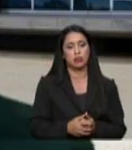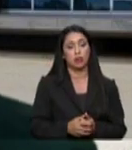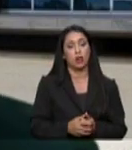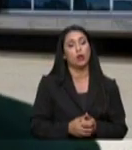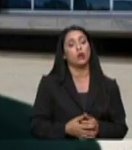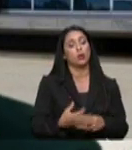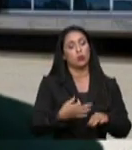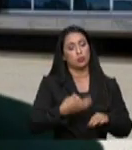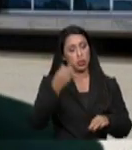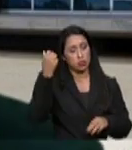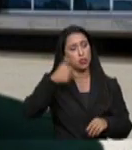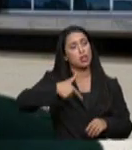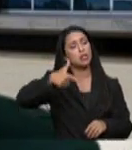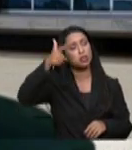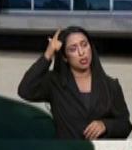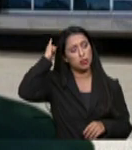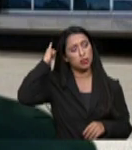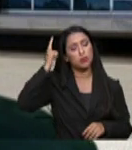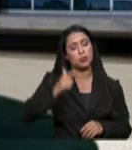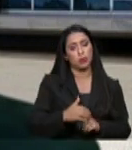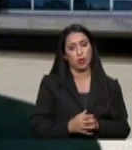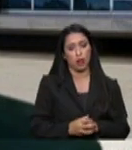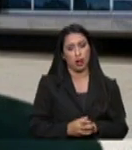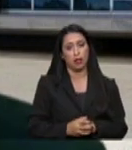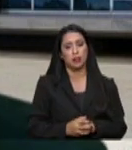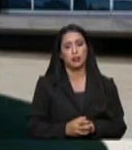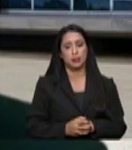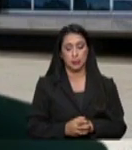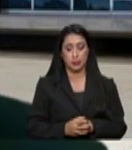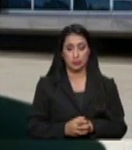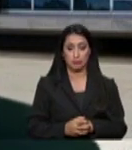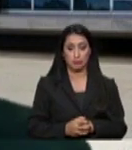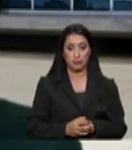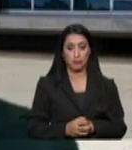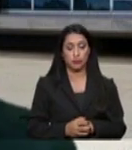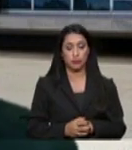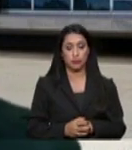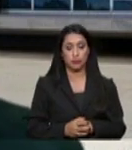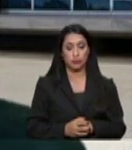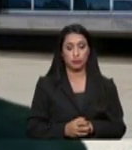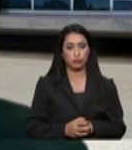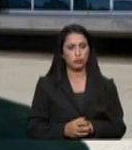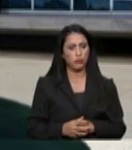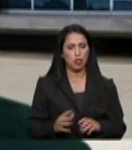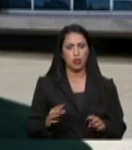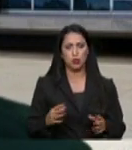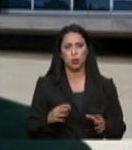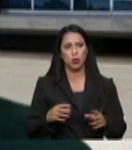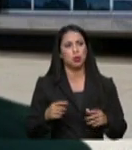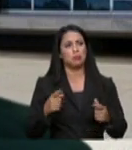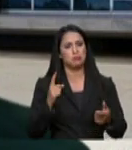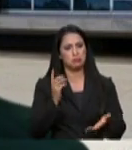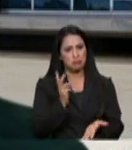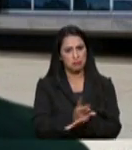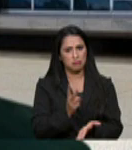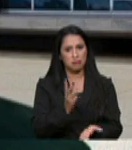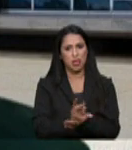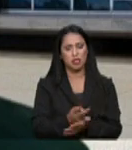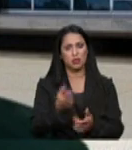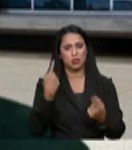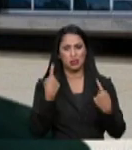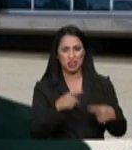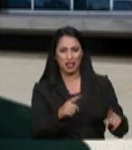Alexandre de Moraes para e apesar de todas essas ataques